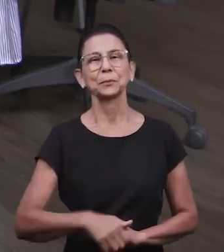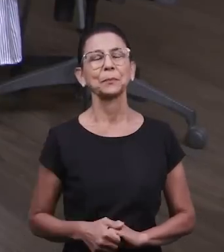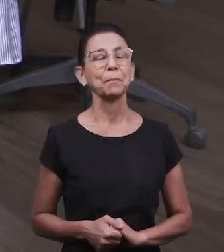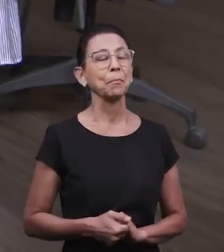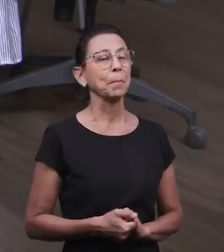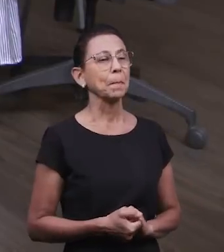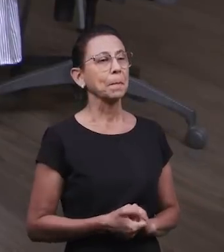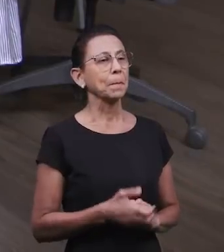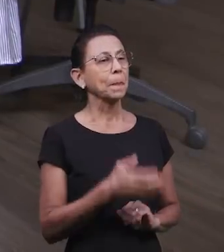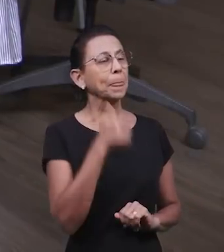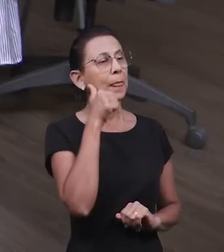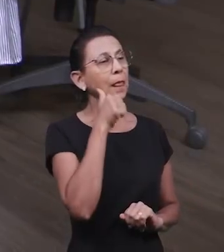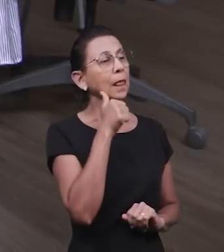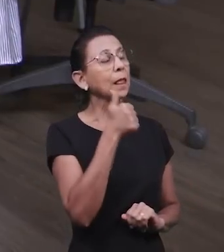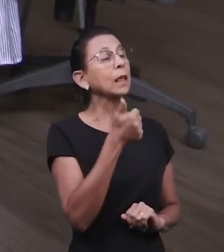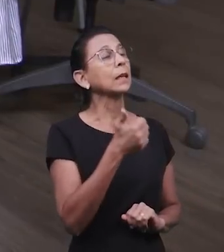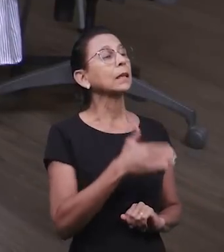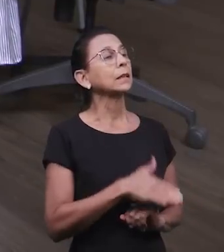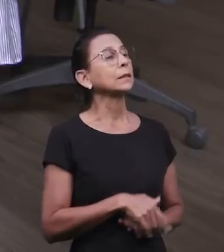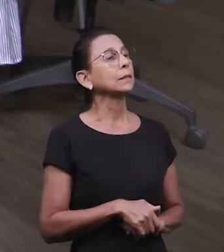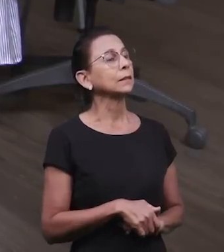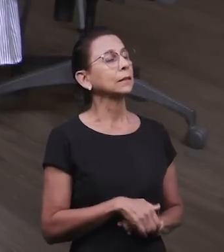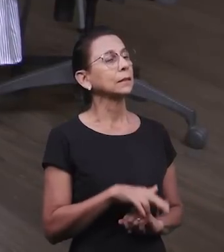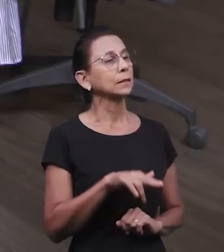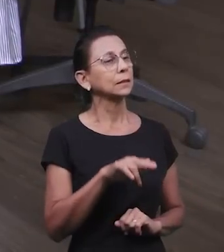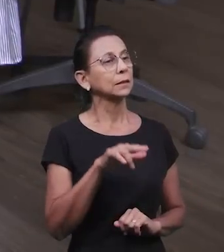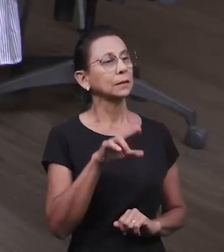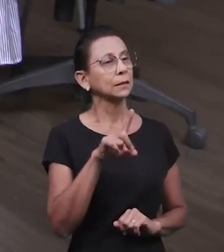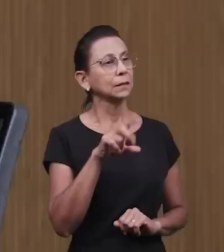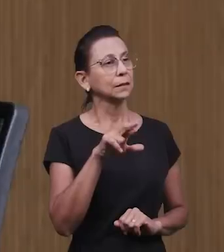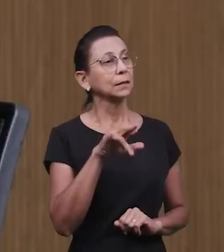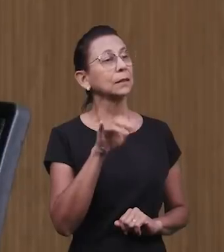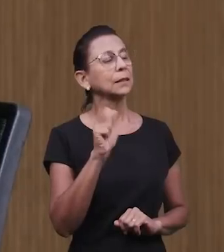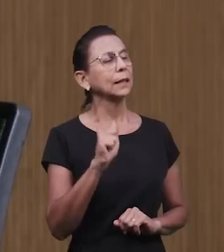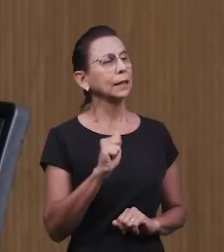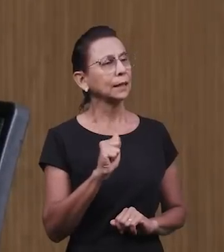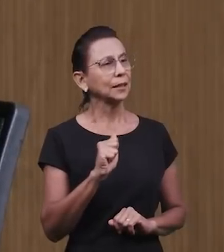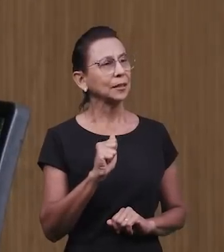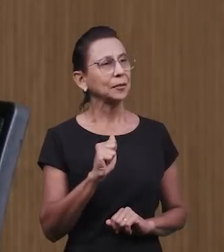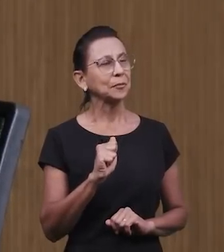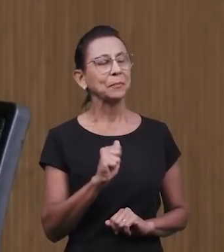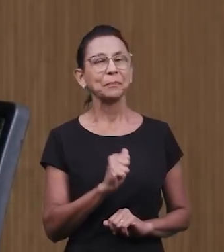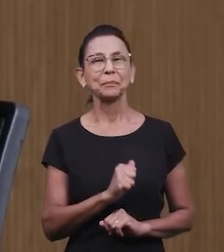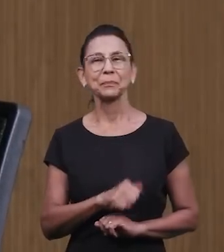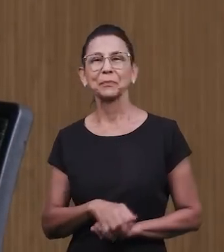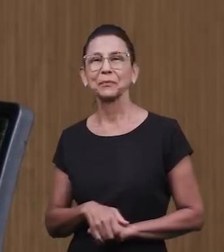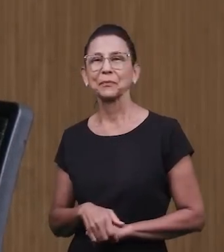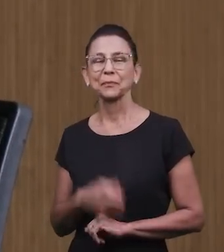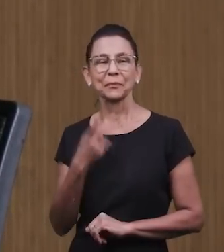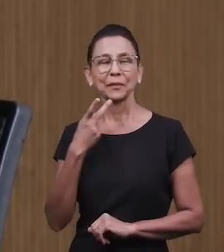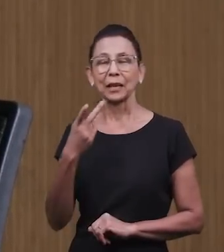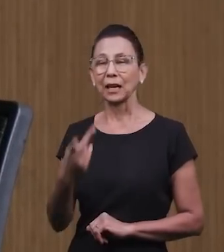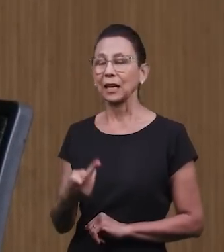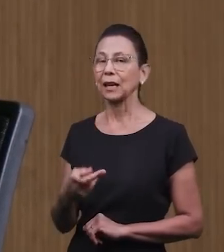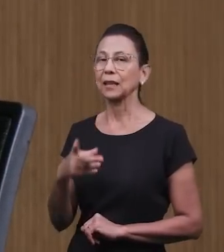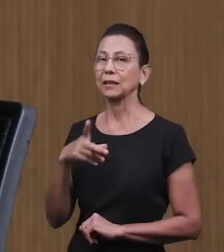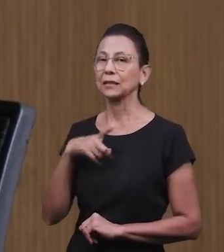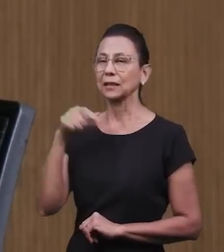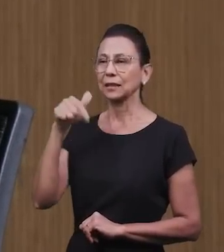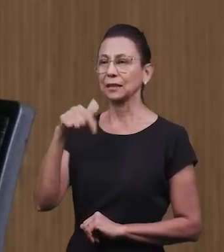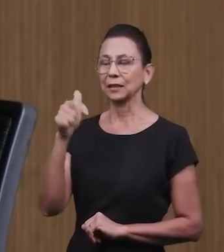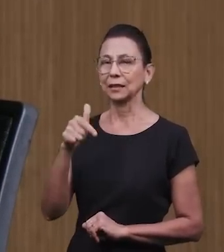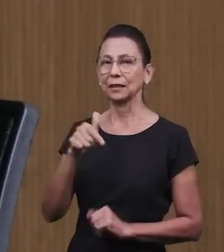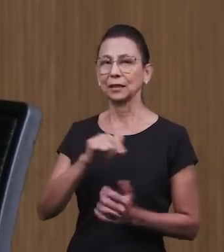nosso público aqui hoje, né? Os nossos convidados, os jovens. É isso aí, pastor. Nós estamos com jovens aqui de